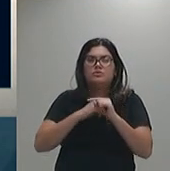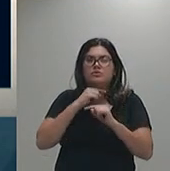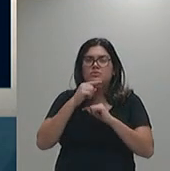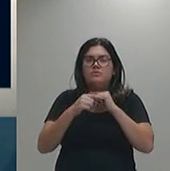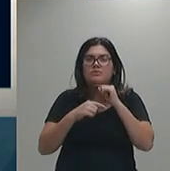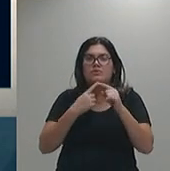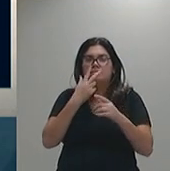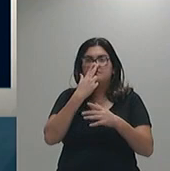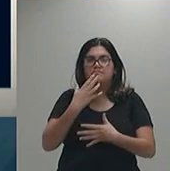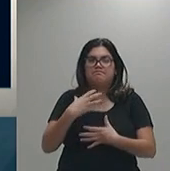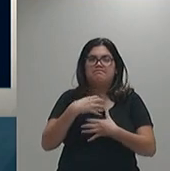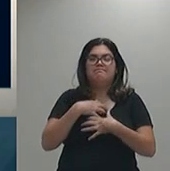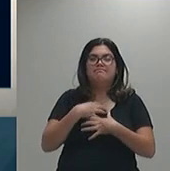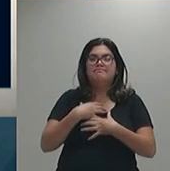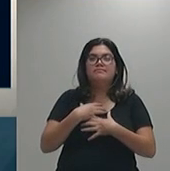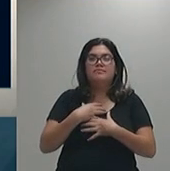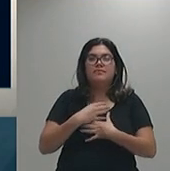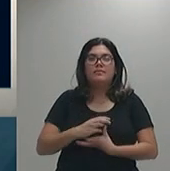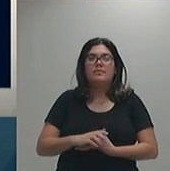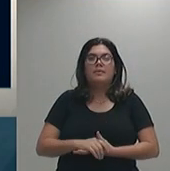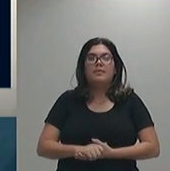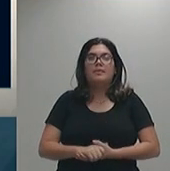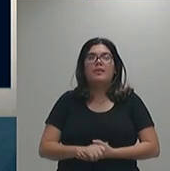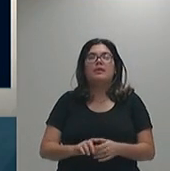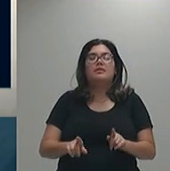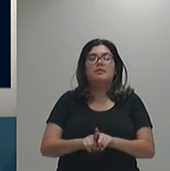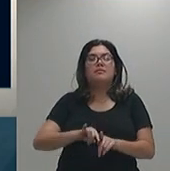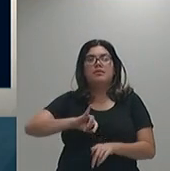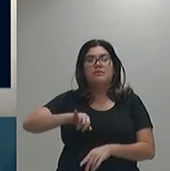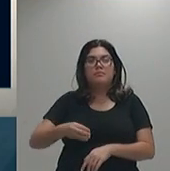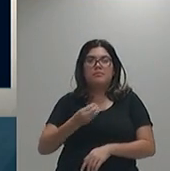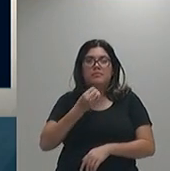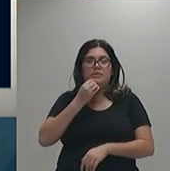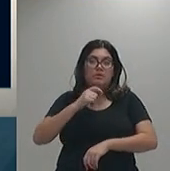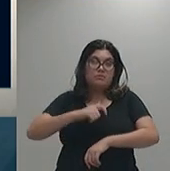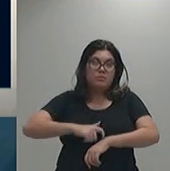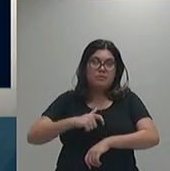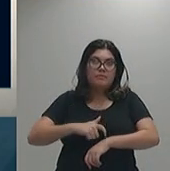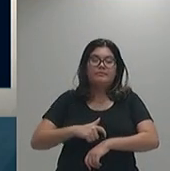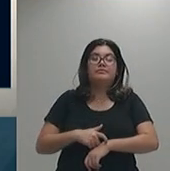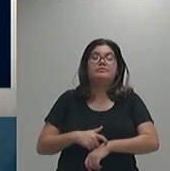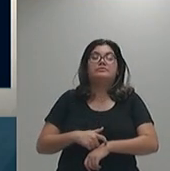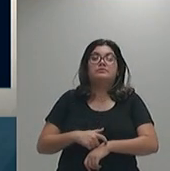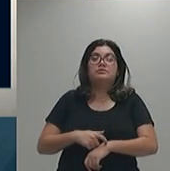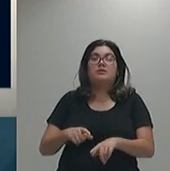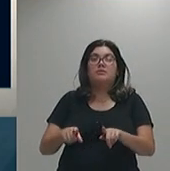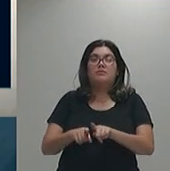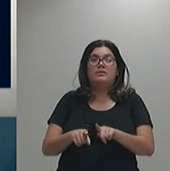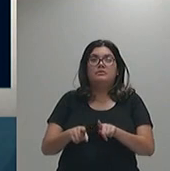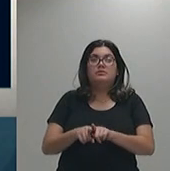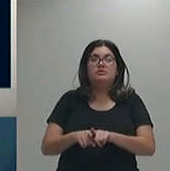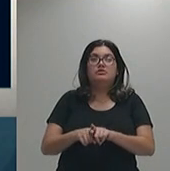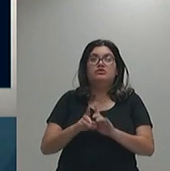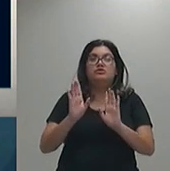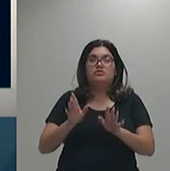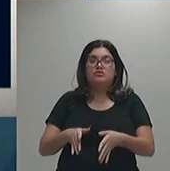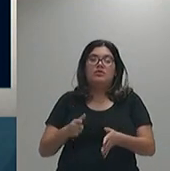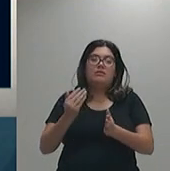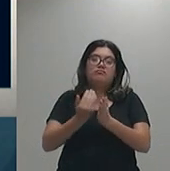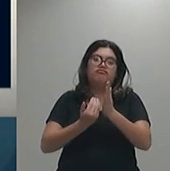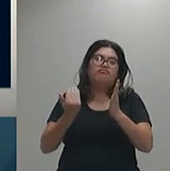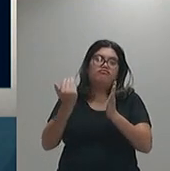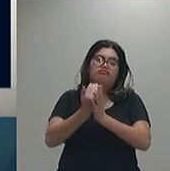tocou exato e gostaria também de aproveitando o Brasil já retirei a já superei a minha dúvida